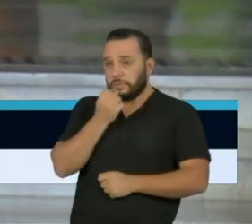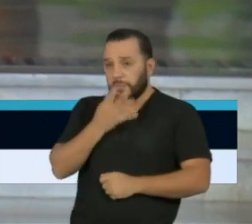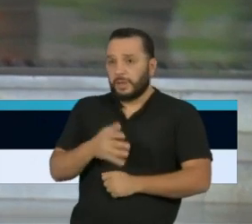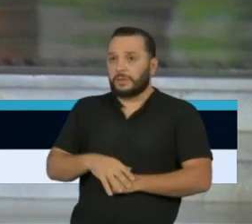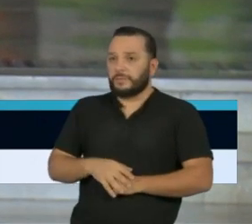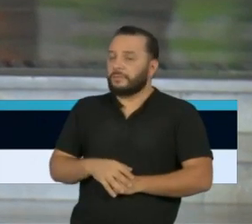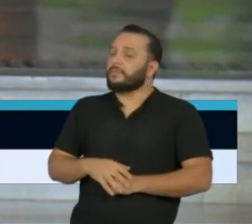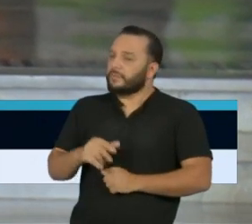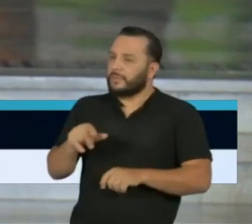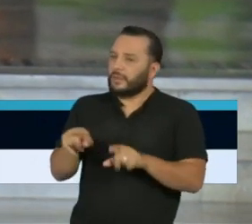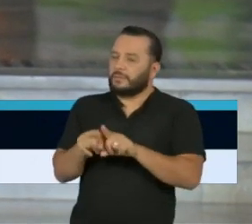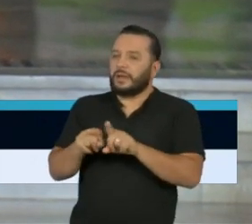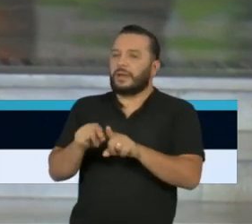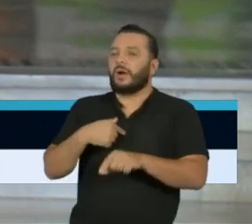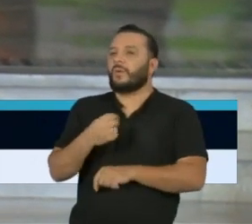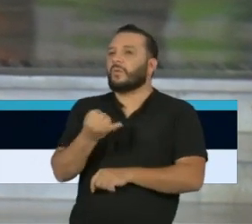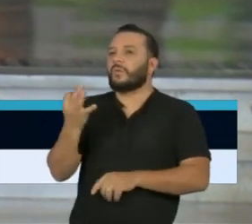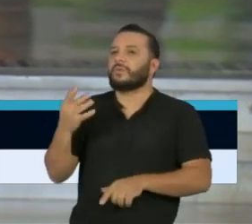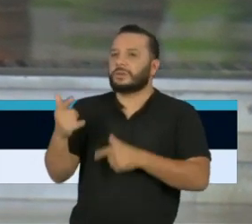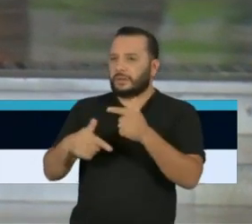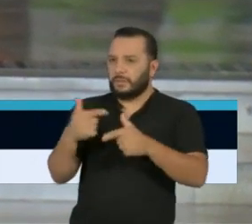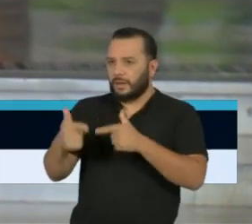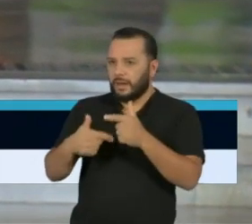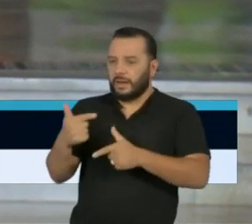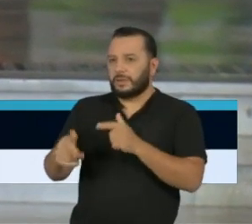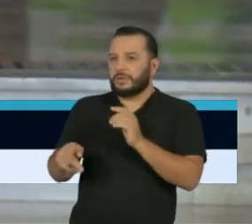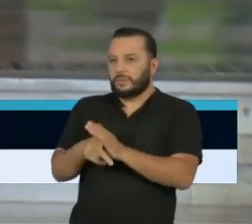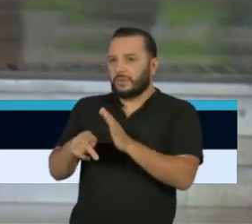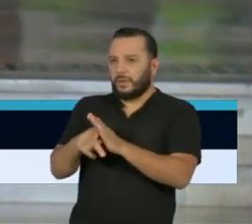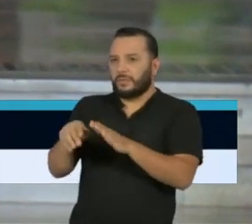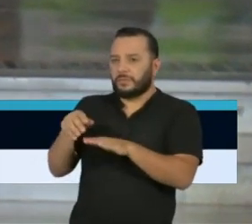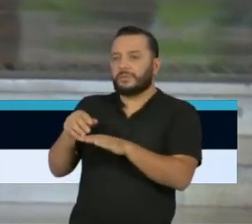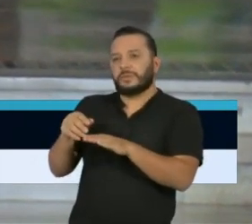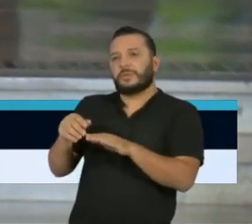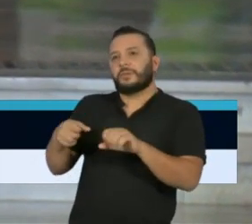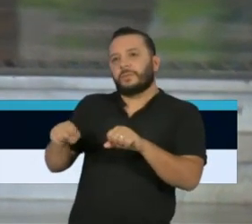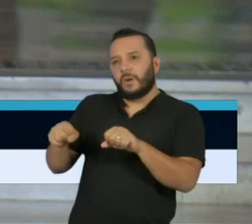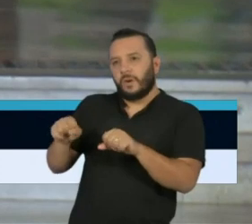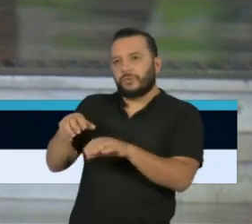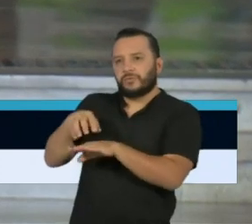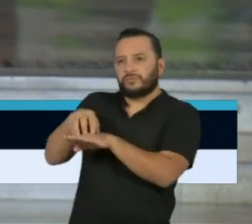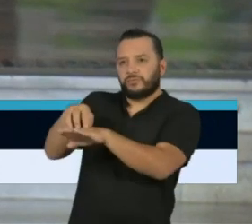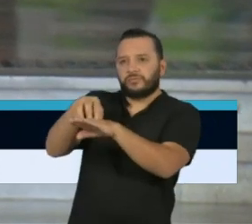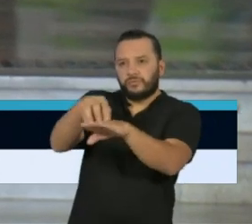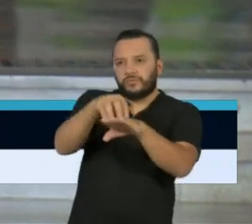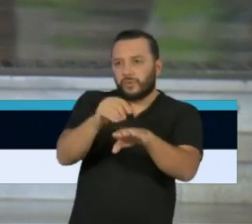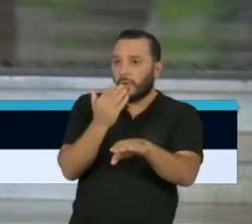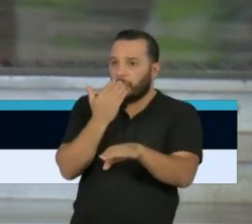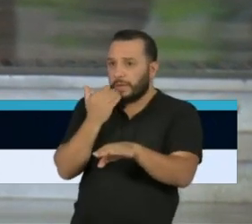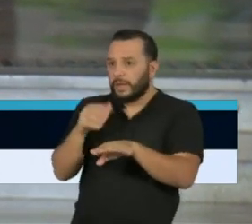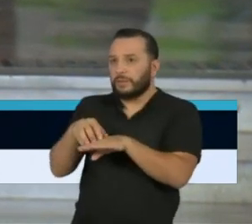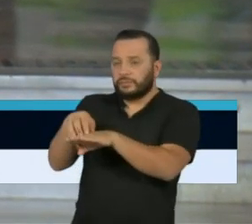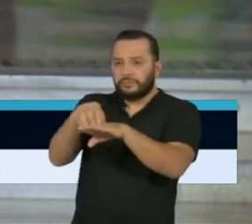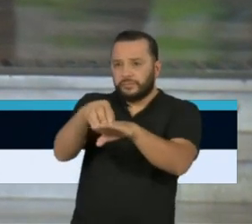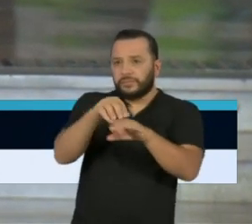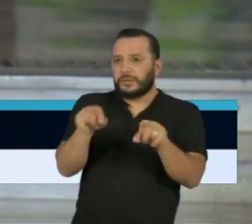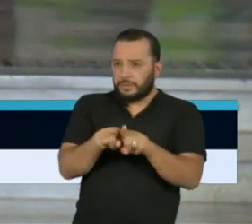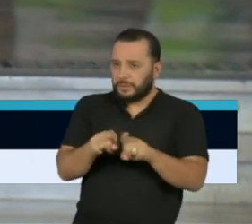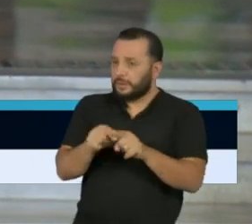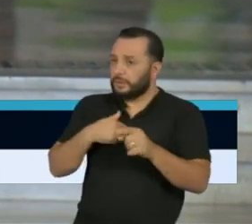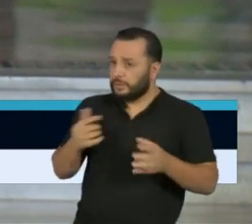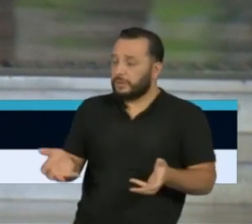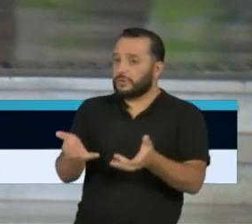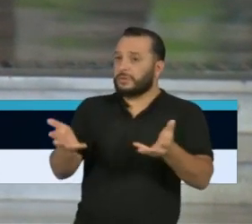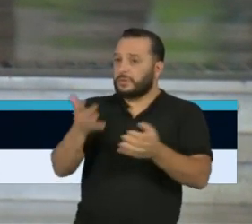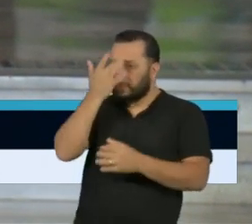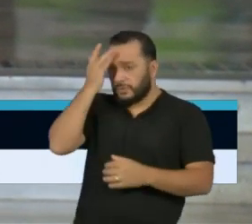não essenciais, os modelos de delivery e drive-thru estão completamente permitidos e inclusive incentivados para que as